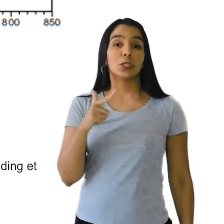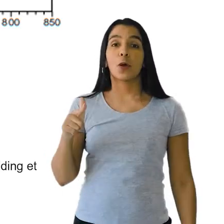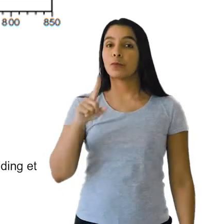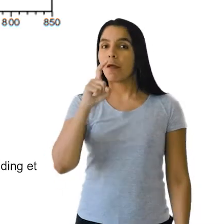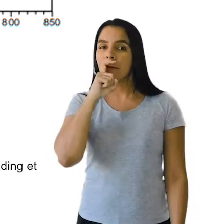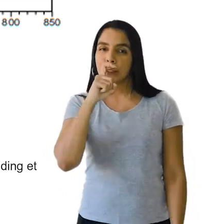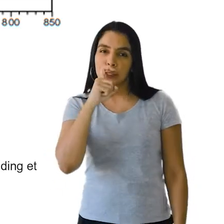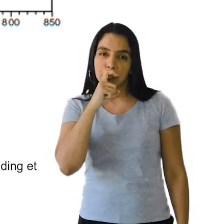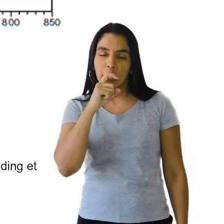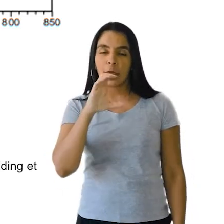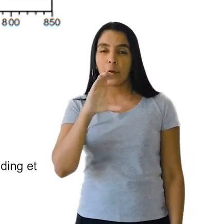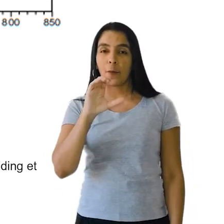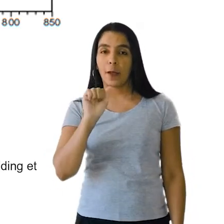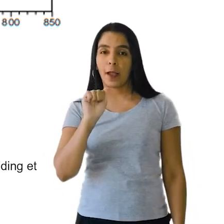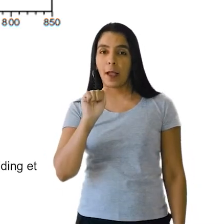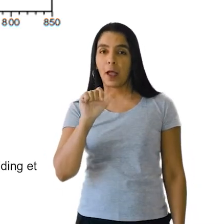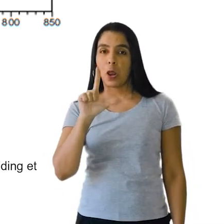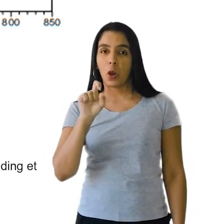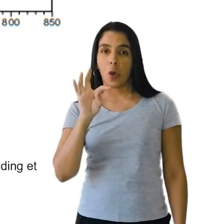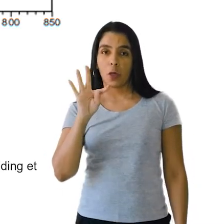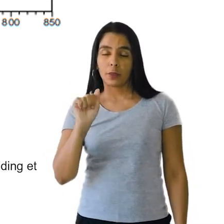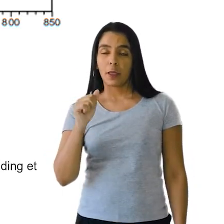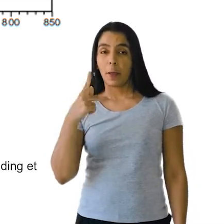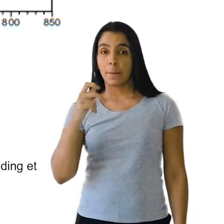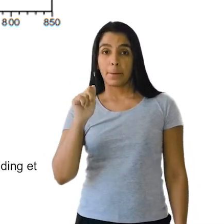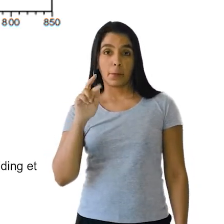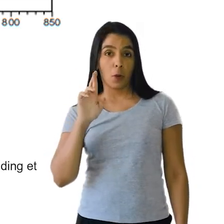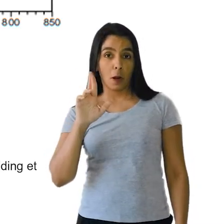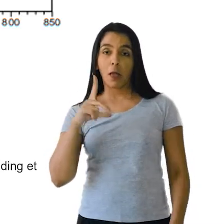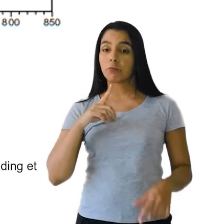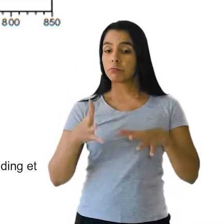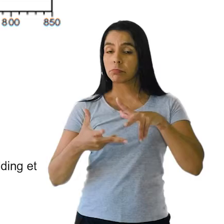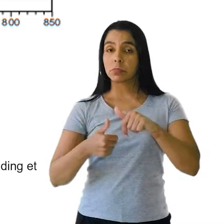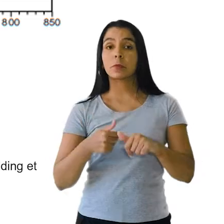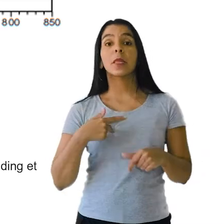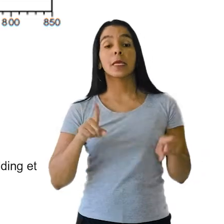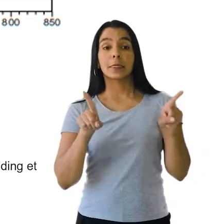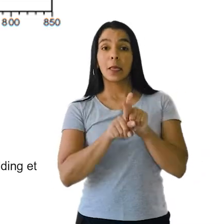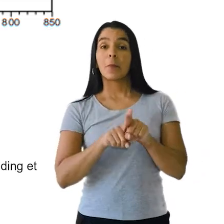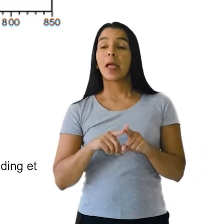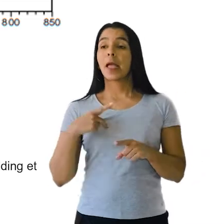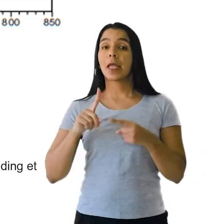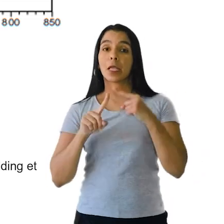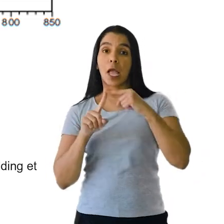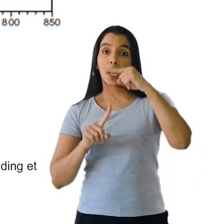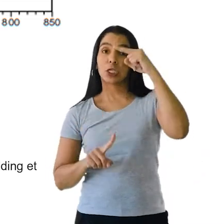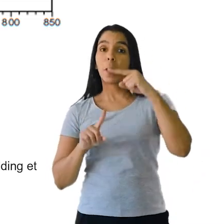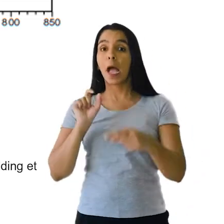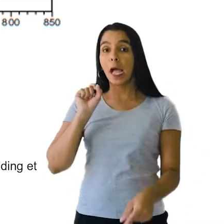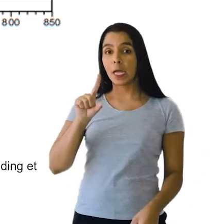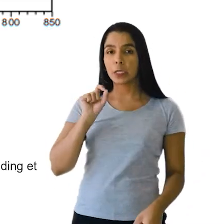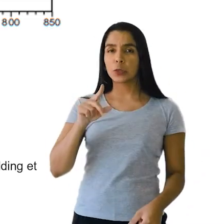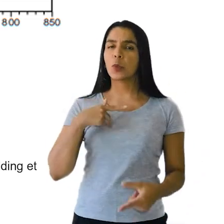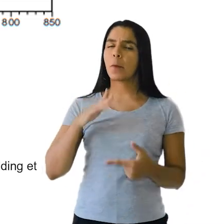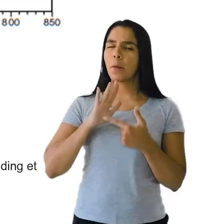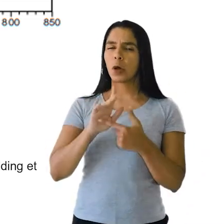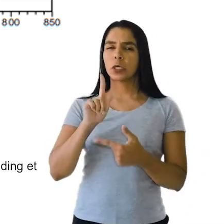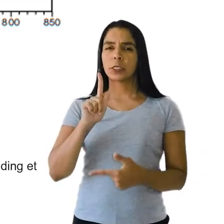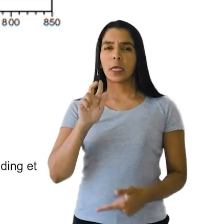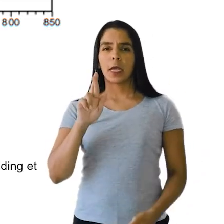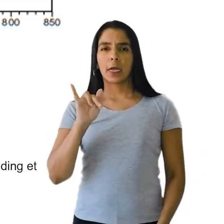do ponto de vista de não existência de gelo ou de calota polar no nosso planeta, enquanto que as barras